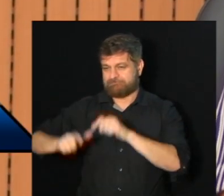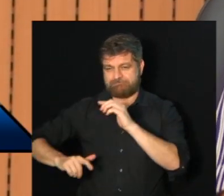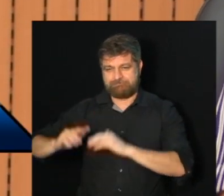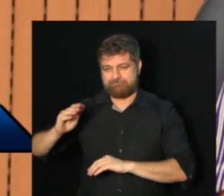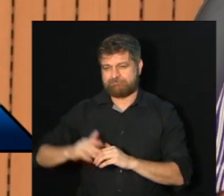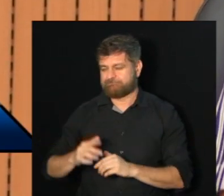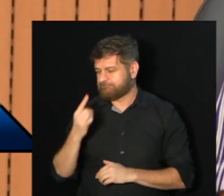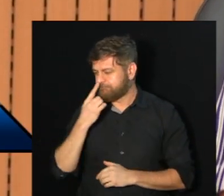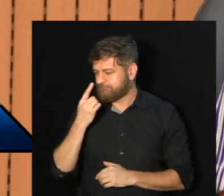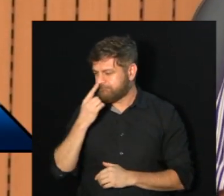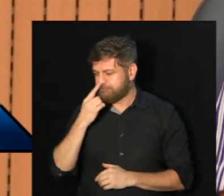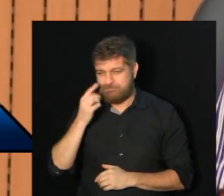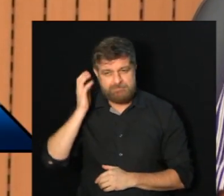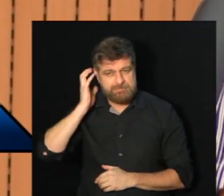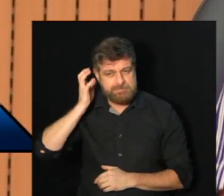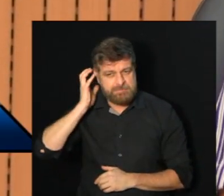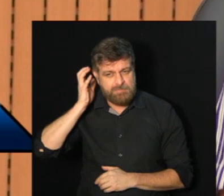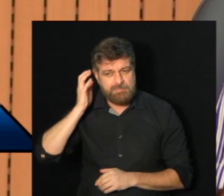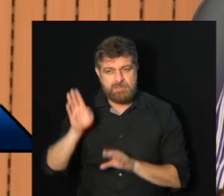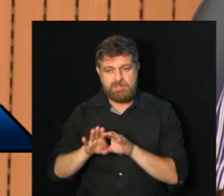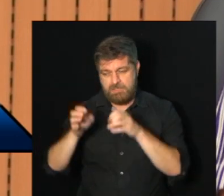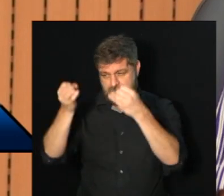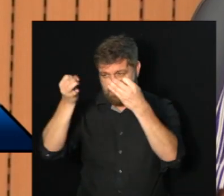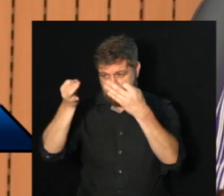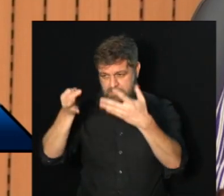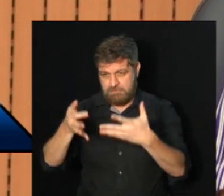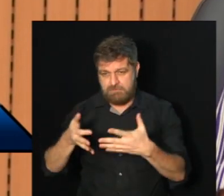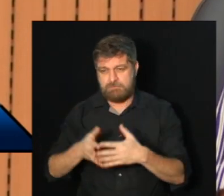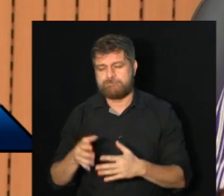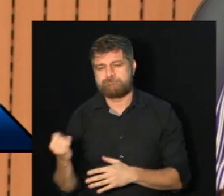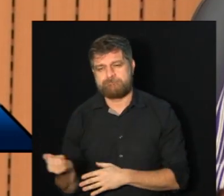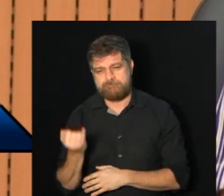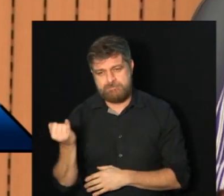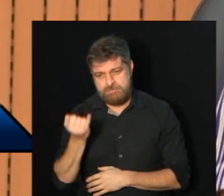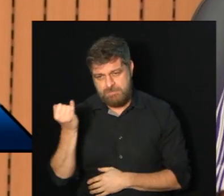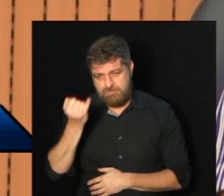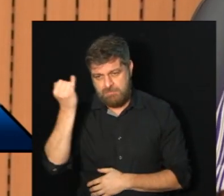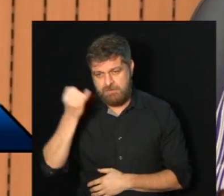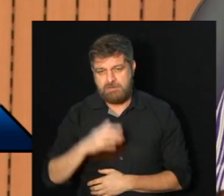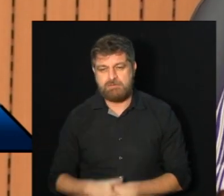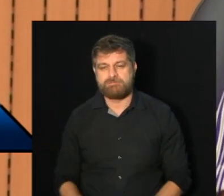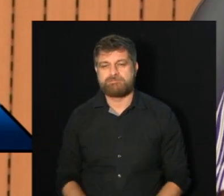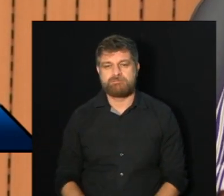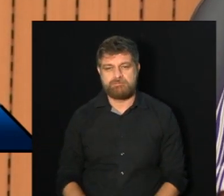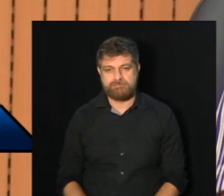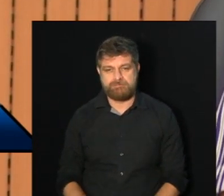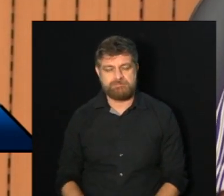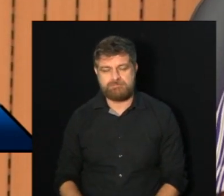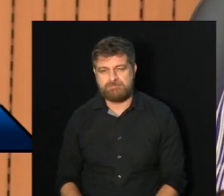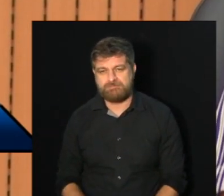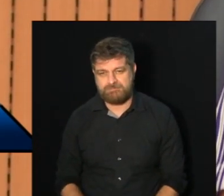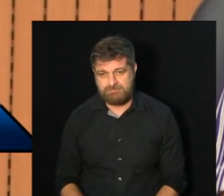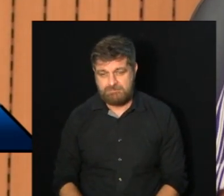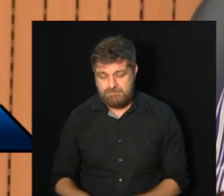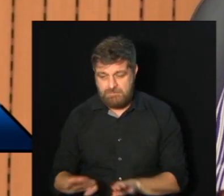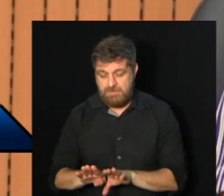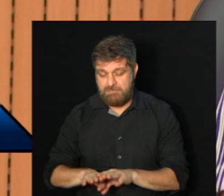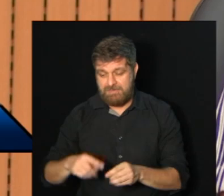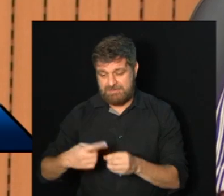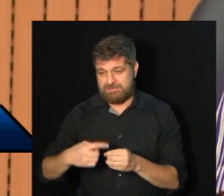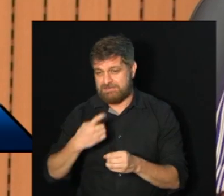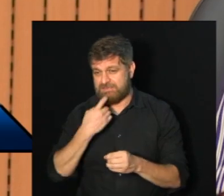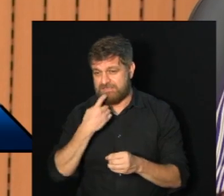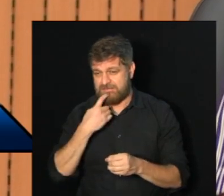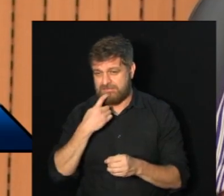Campinas, que vão falar conosco sobre a importância e o papel do rádio amador aqui também na nossa cidade,